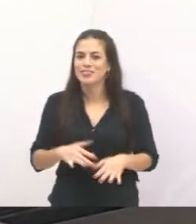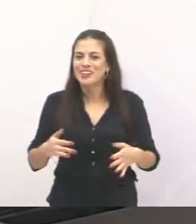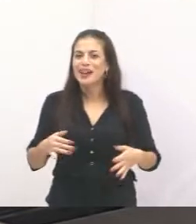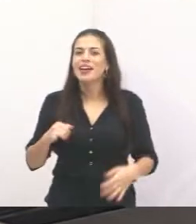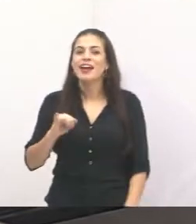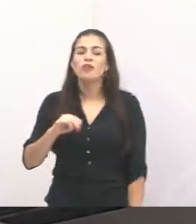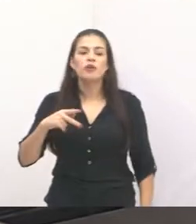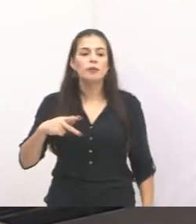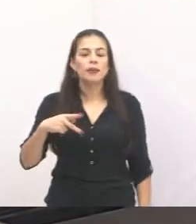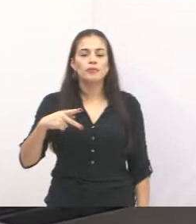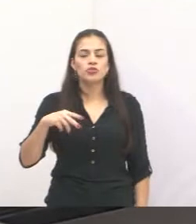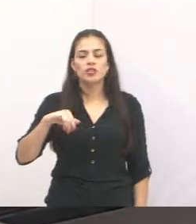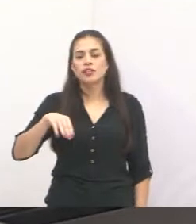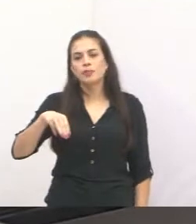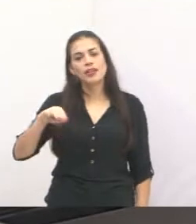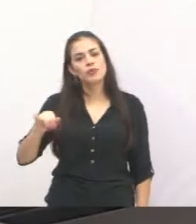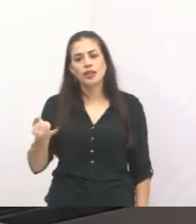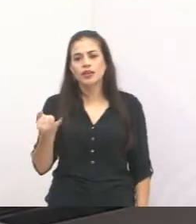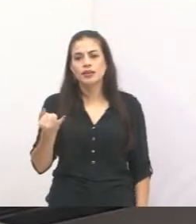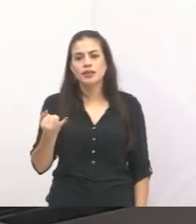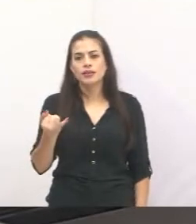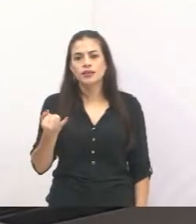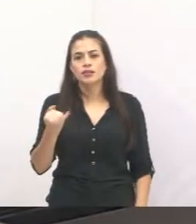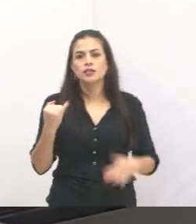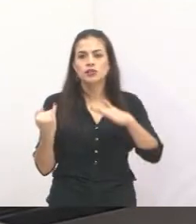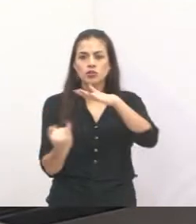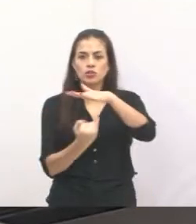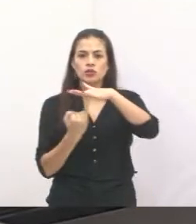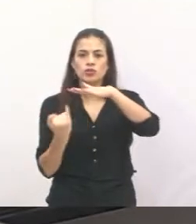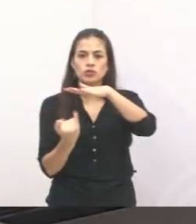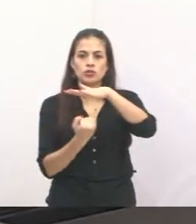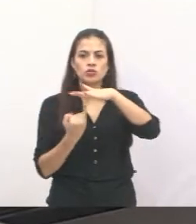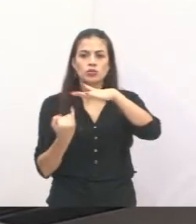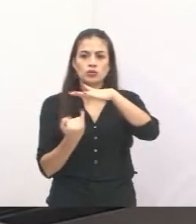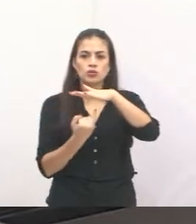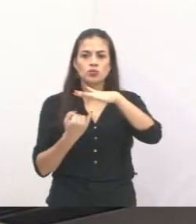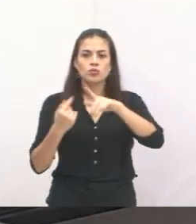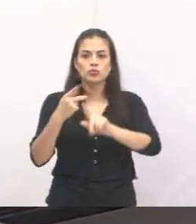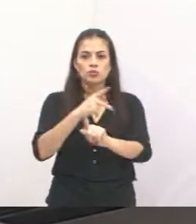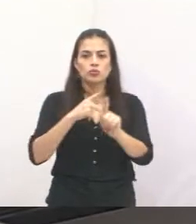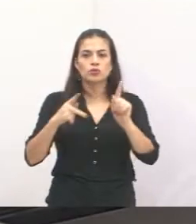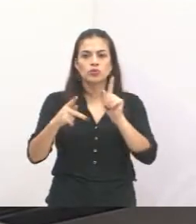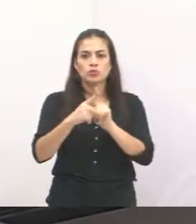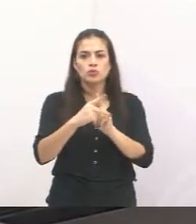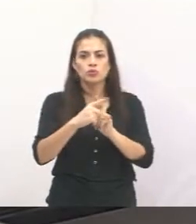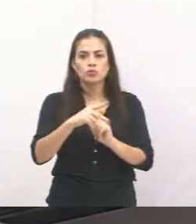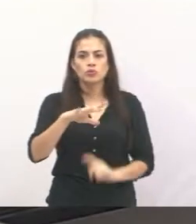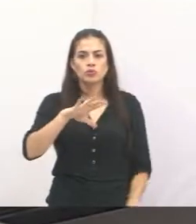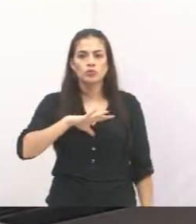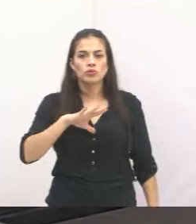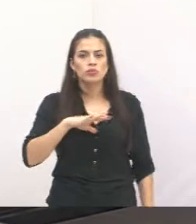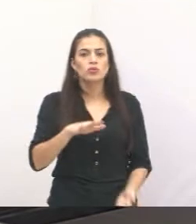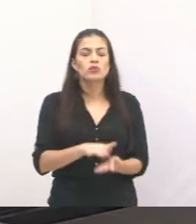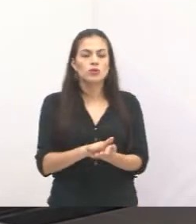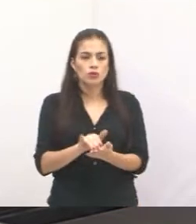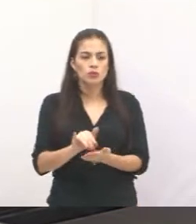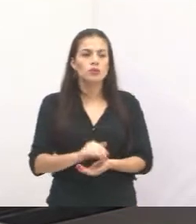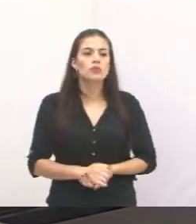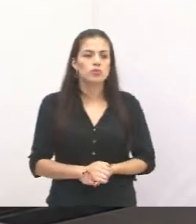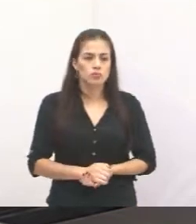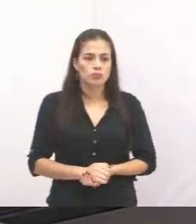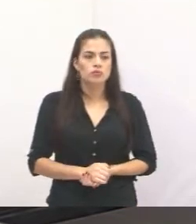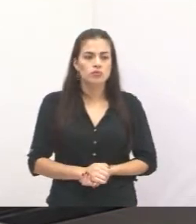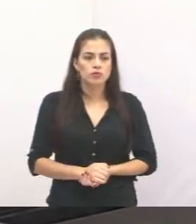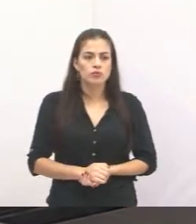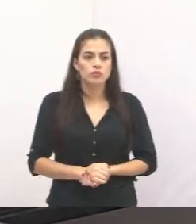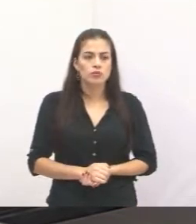aqui em Jacareí, para você que está nos assistindo entender um pouco mais. Devido à emenda constitucional que